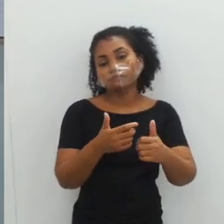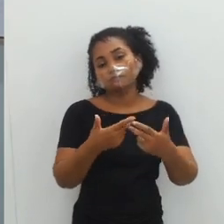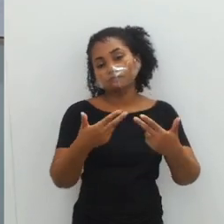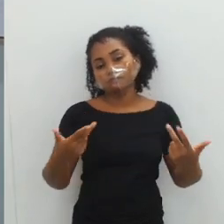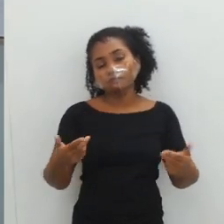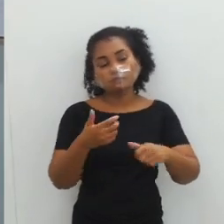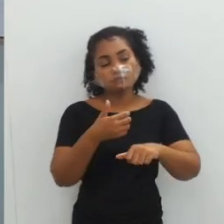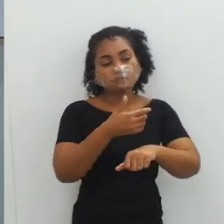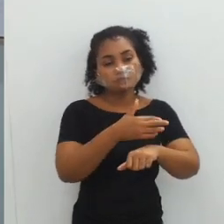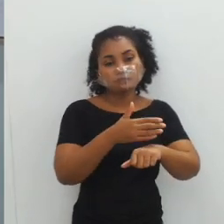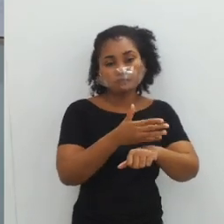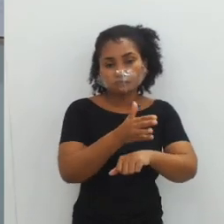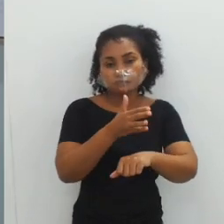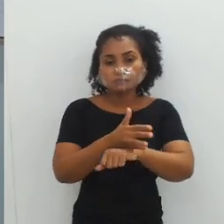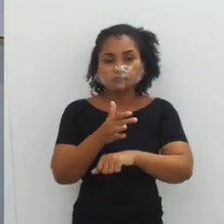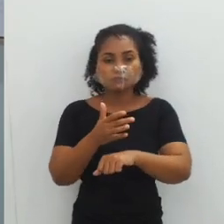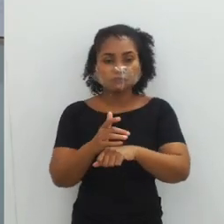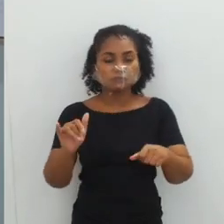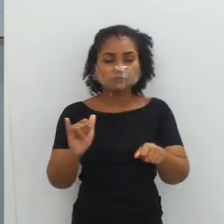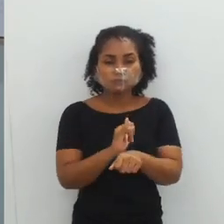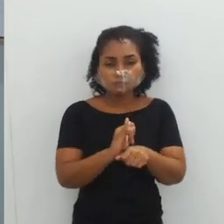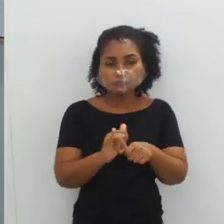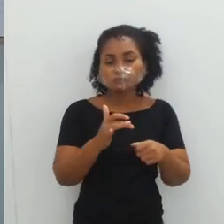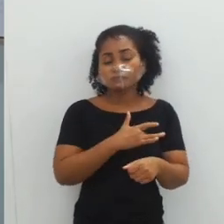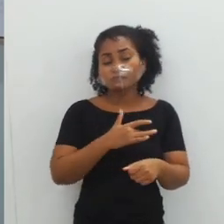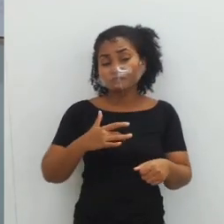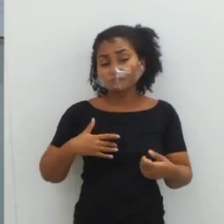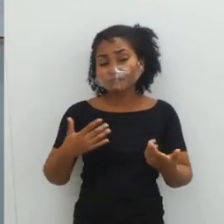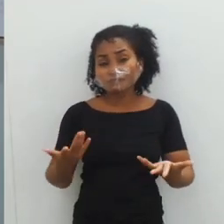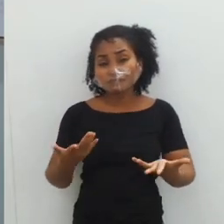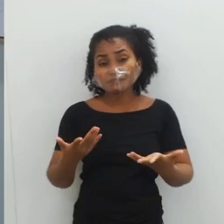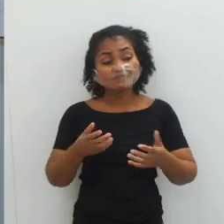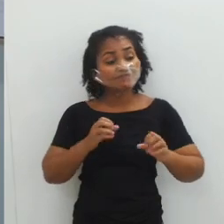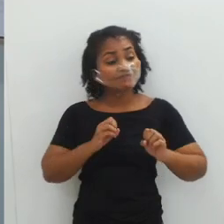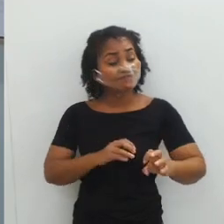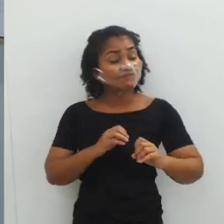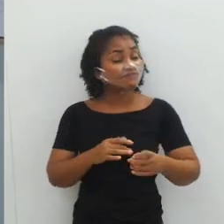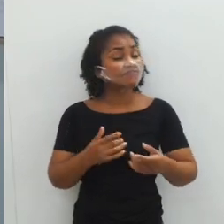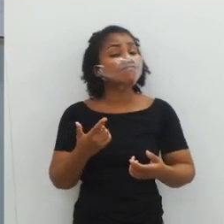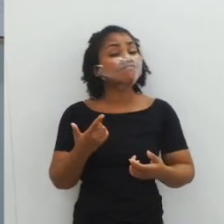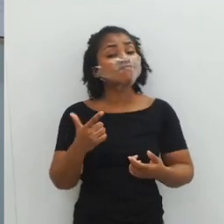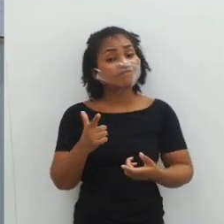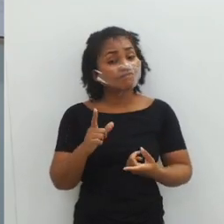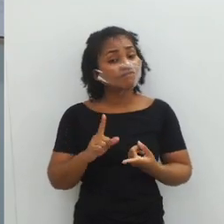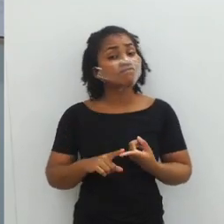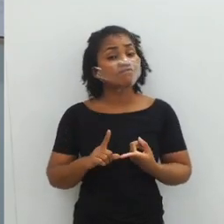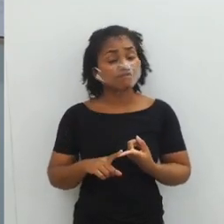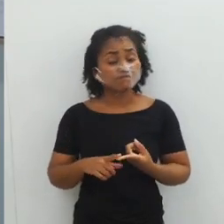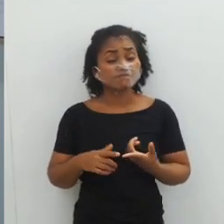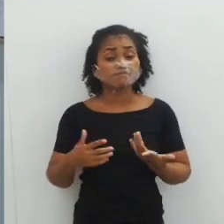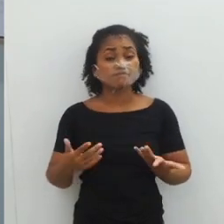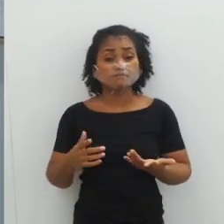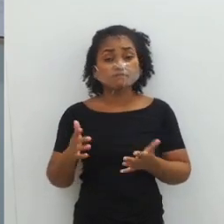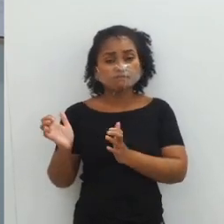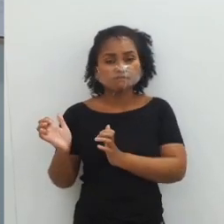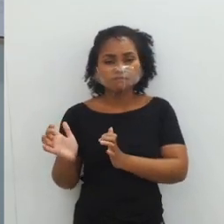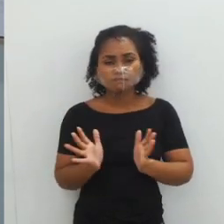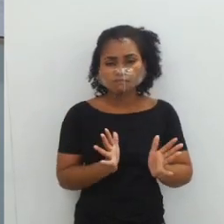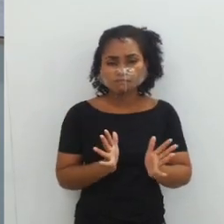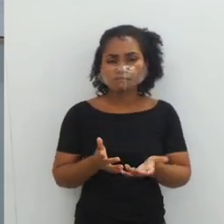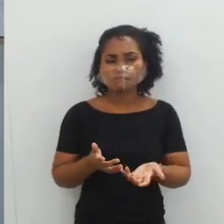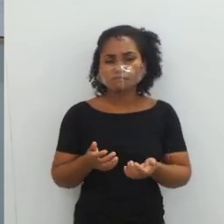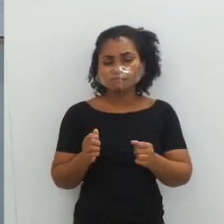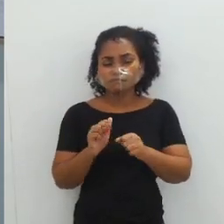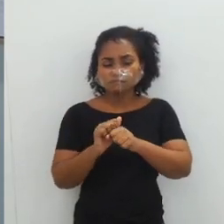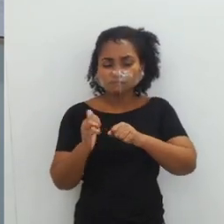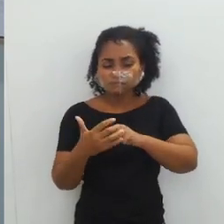acesso a equipamentos de saúde, sem acesso às vezes até à educação, né? Então, também nesse processo da pandemia a